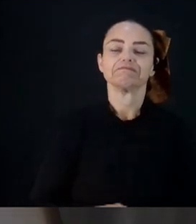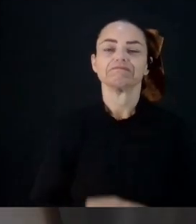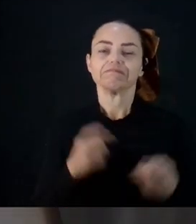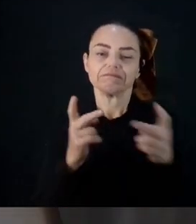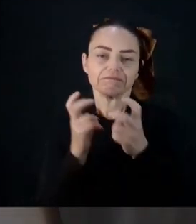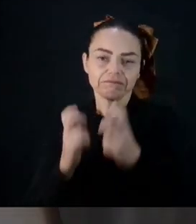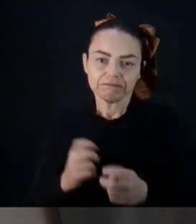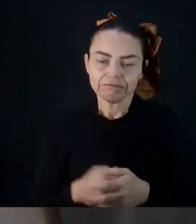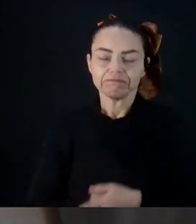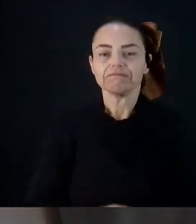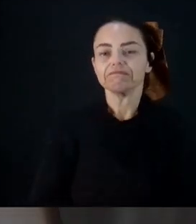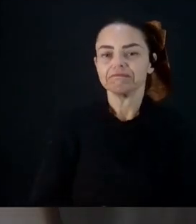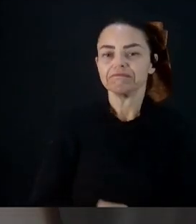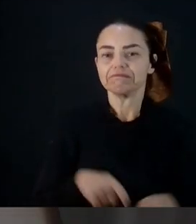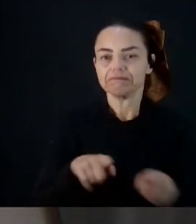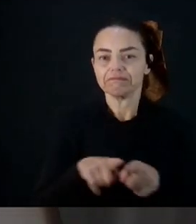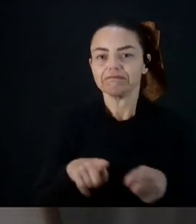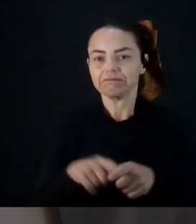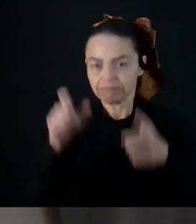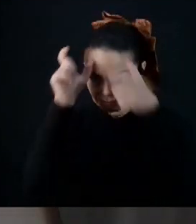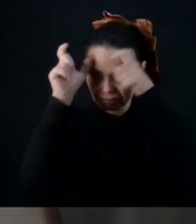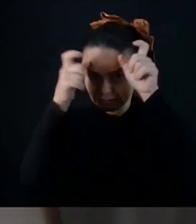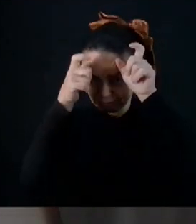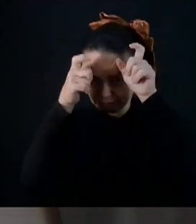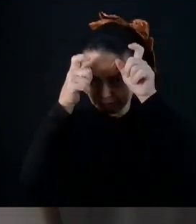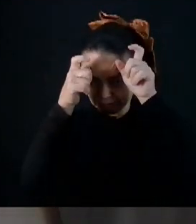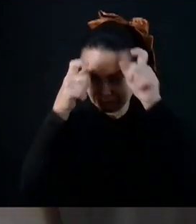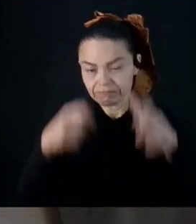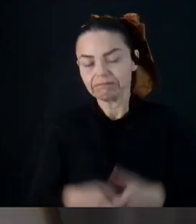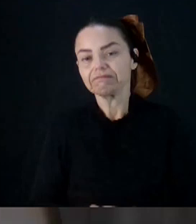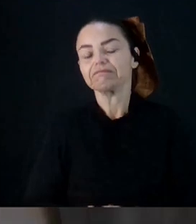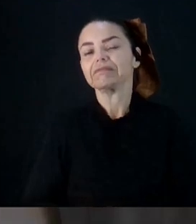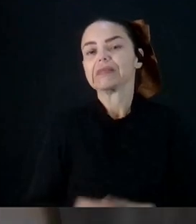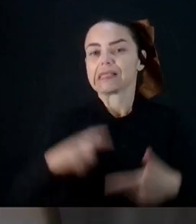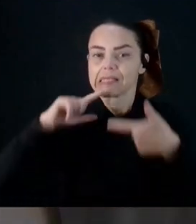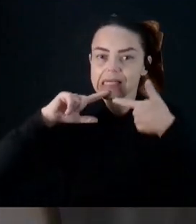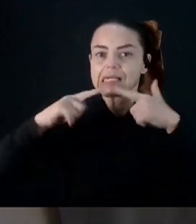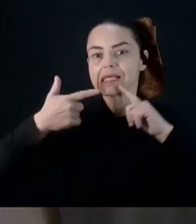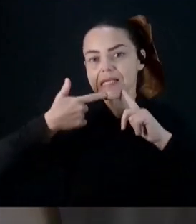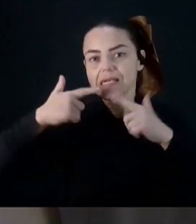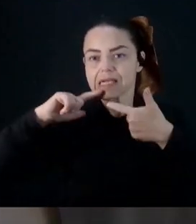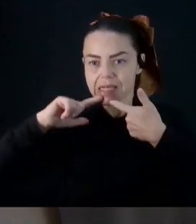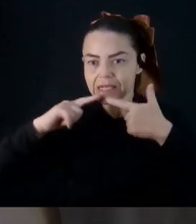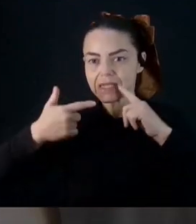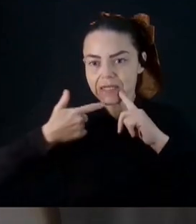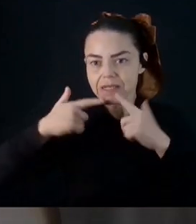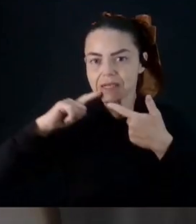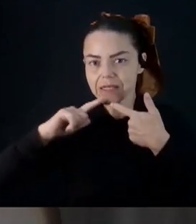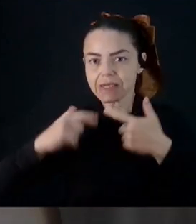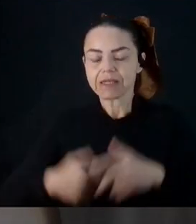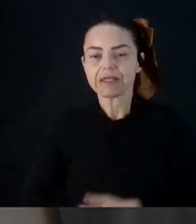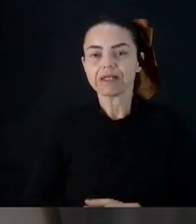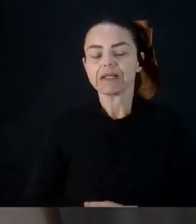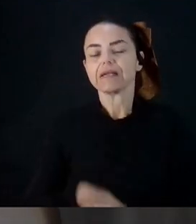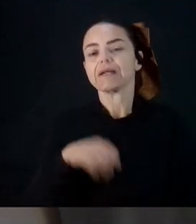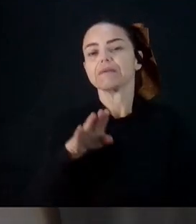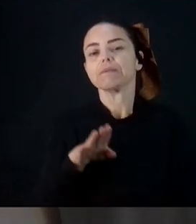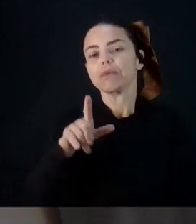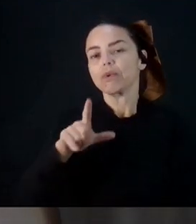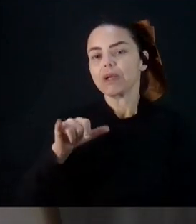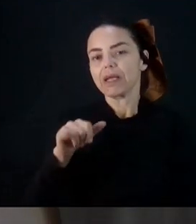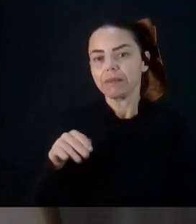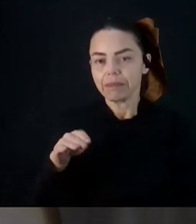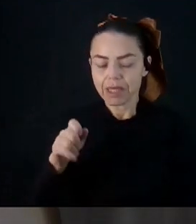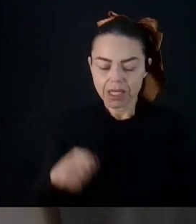há a questão também de um transtorno de personalidade, né? A questão da bulimia, anorexia. Então,